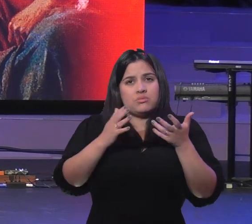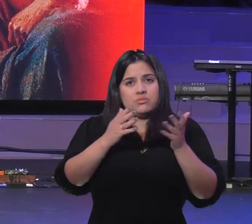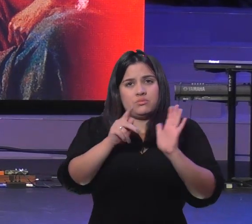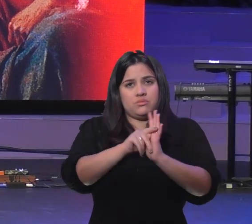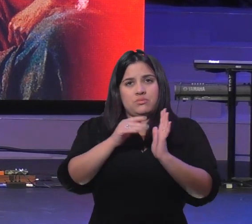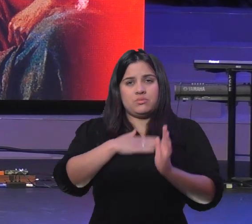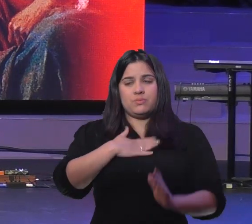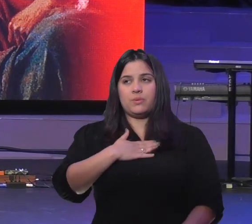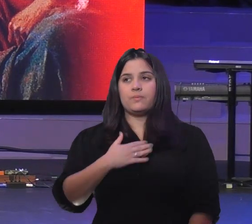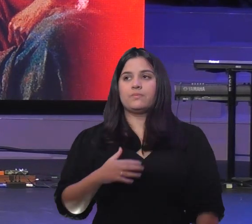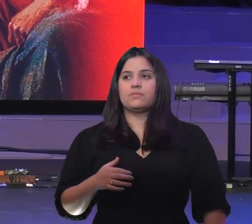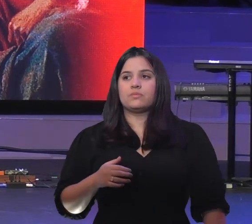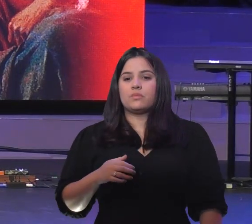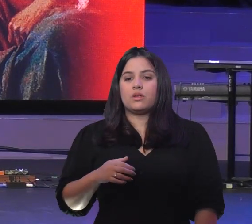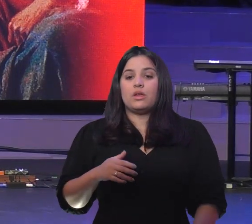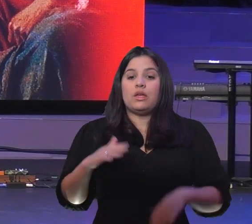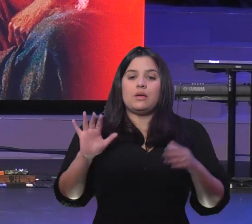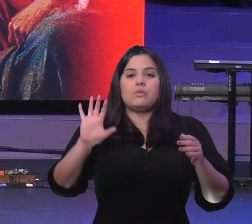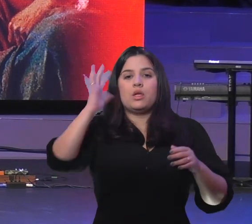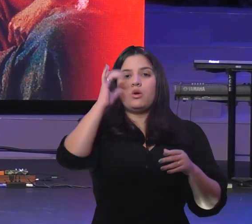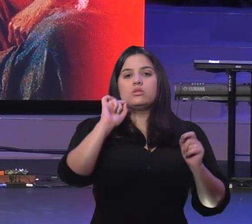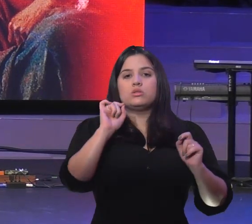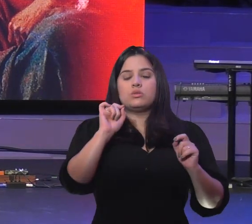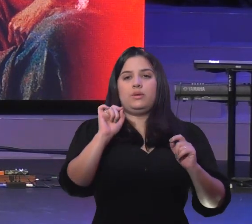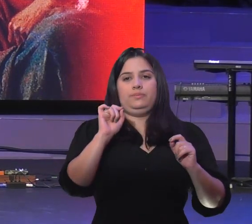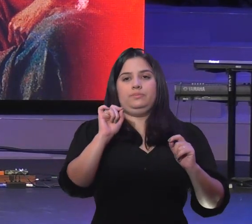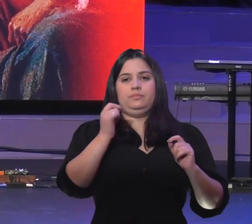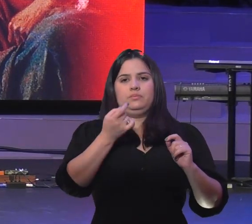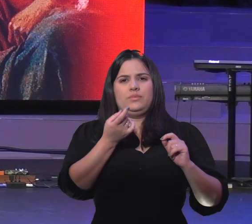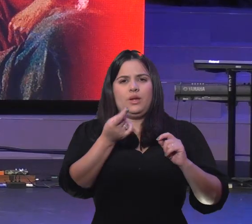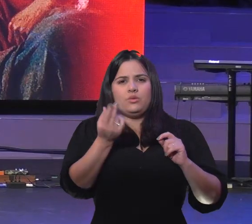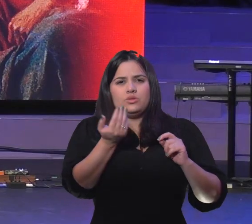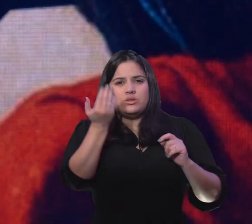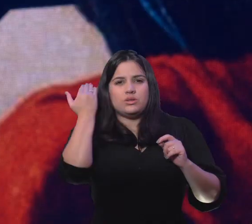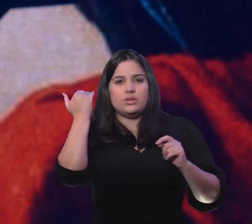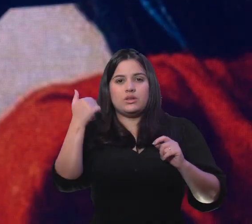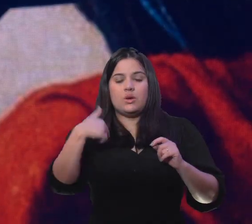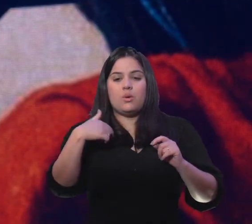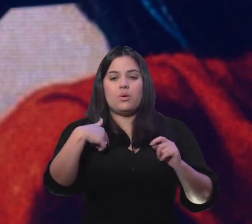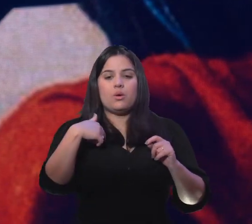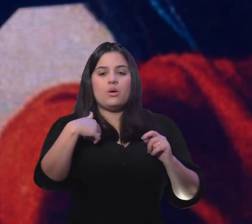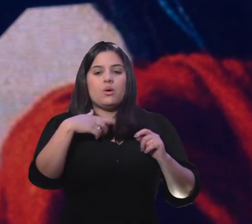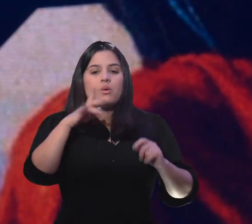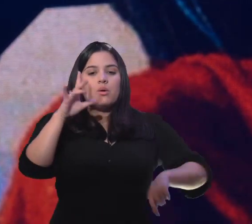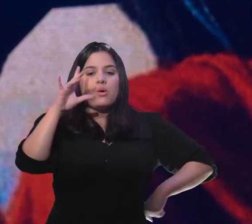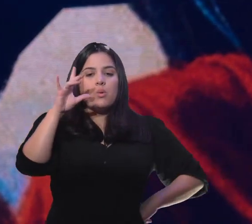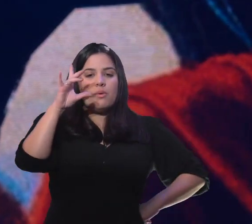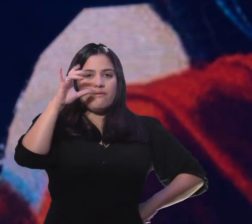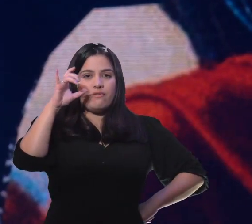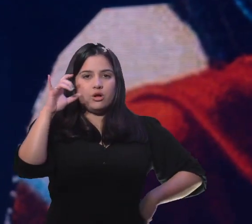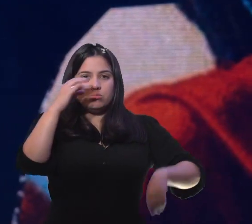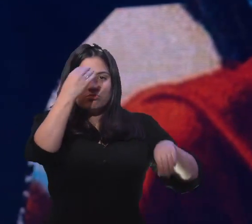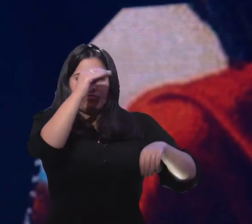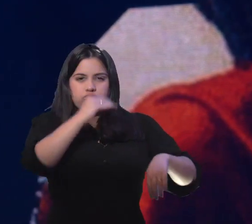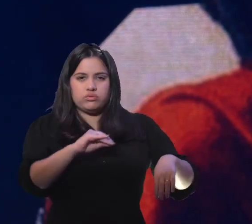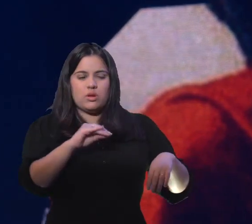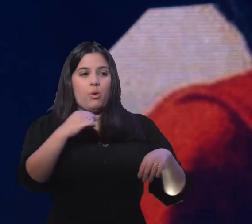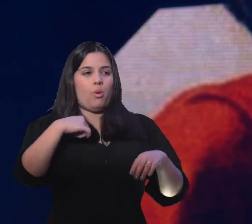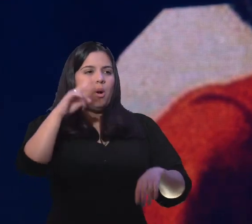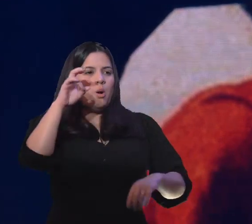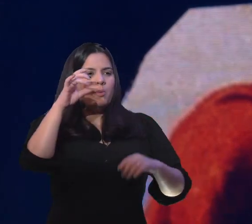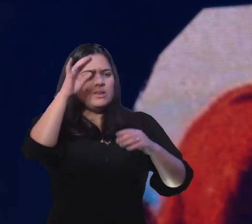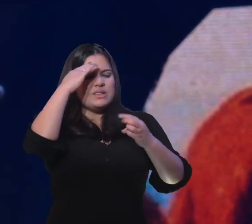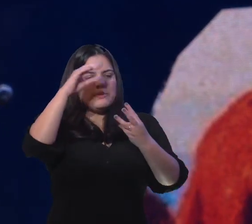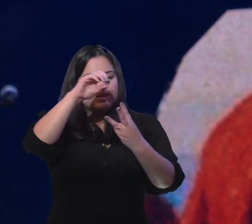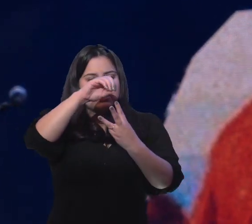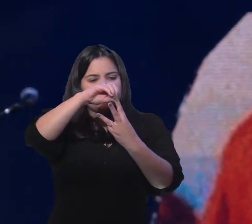coisa recentemente, tá? Não quando eu era adolescente. Que eu postei uma foto... nos stories de uma roupa que eu tava usando. E eu tava com